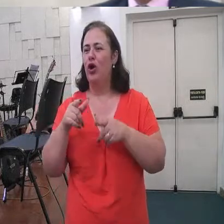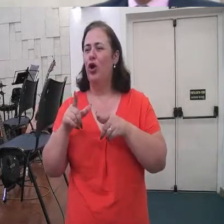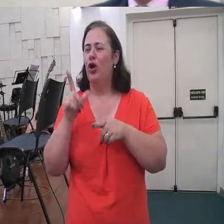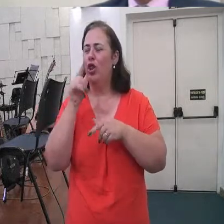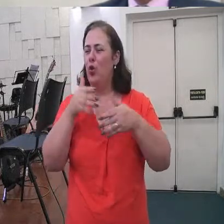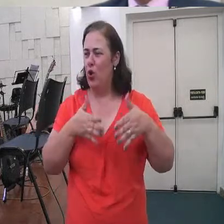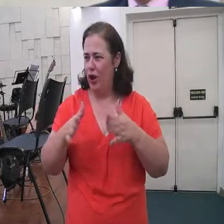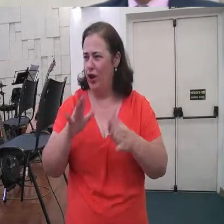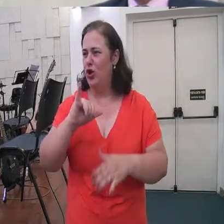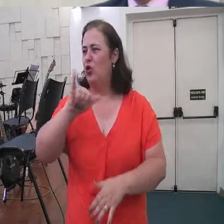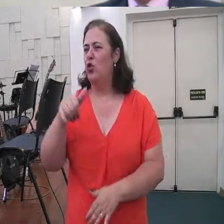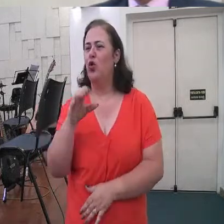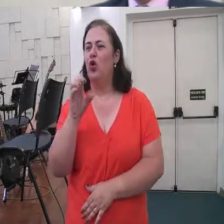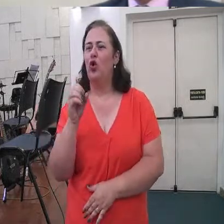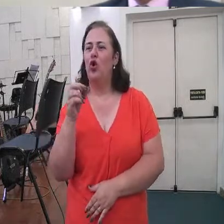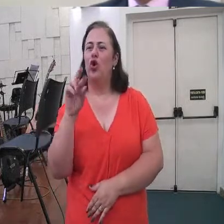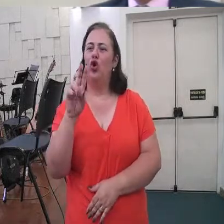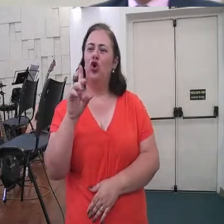não é?